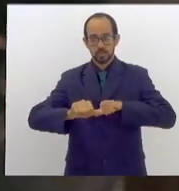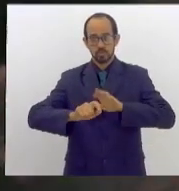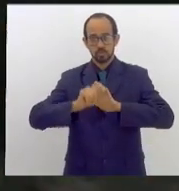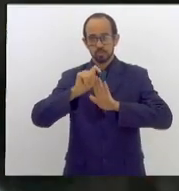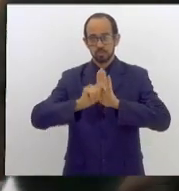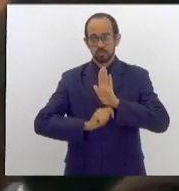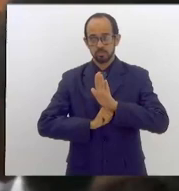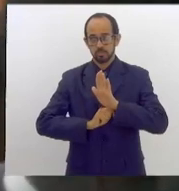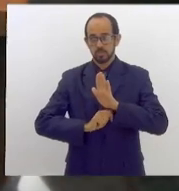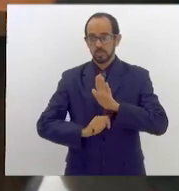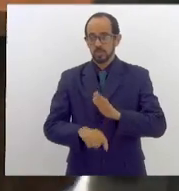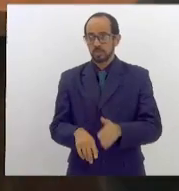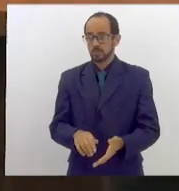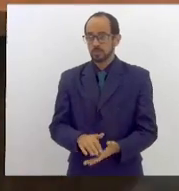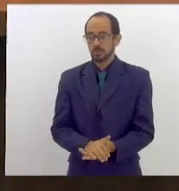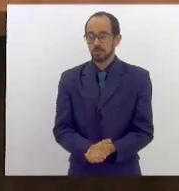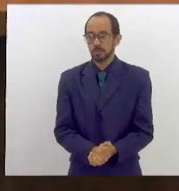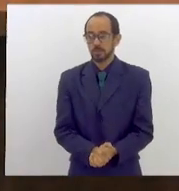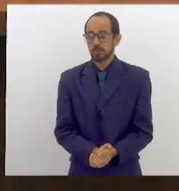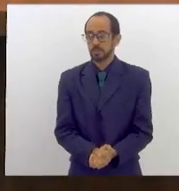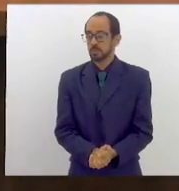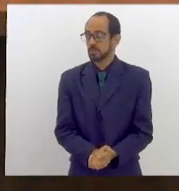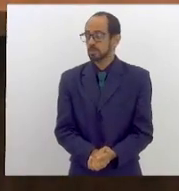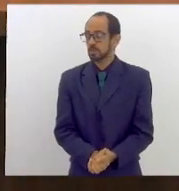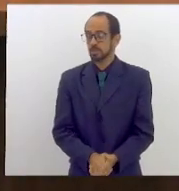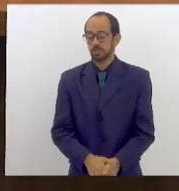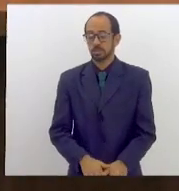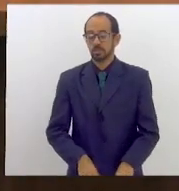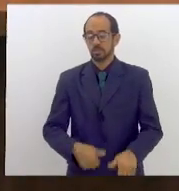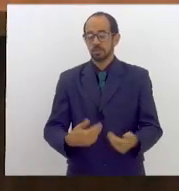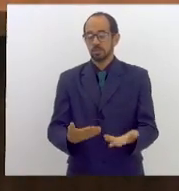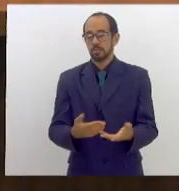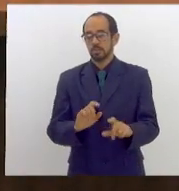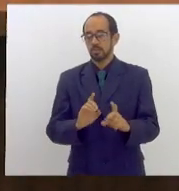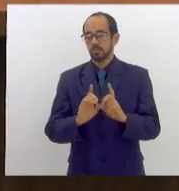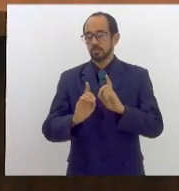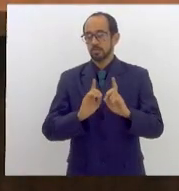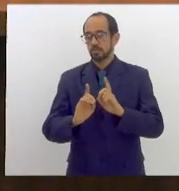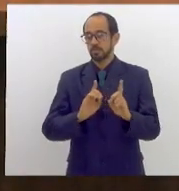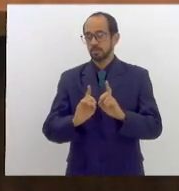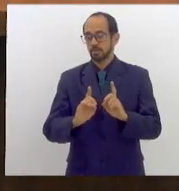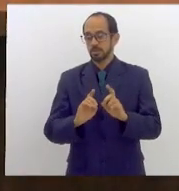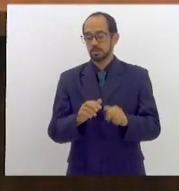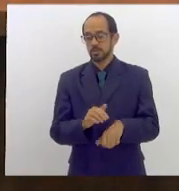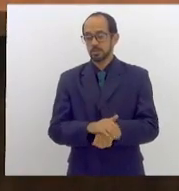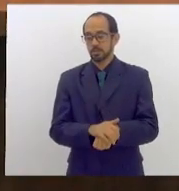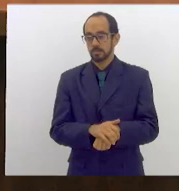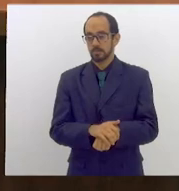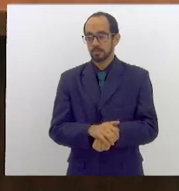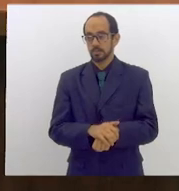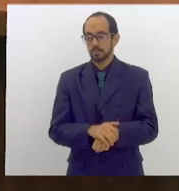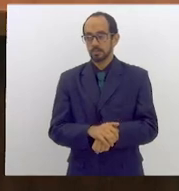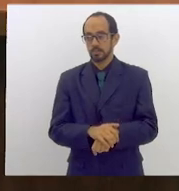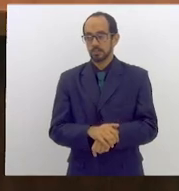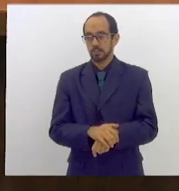e aí se discutiu seu presidente uma última opção